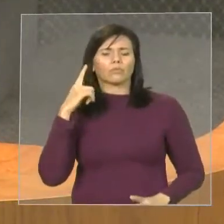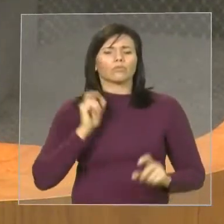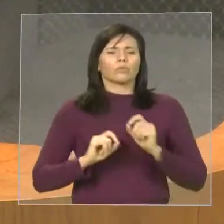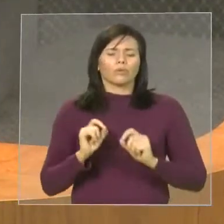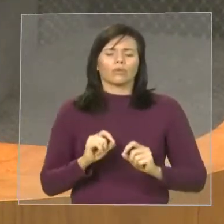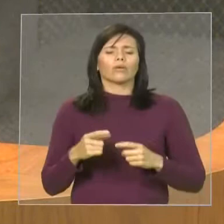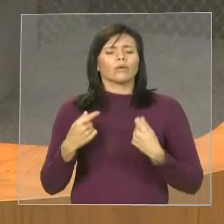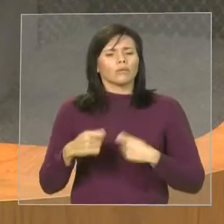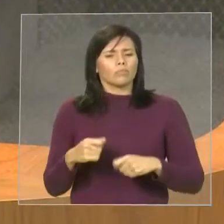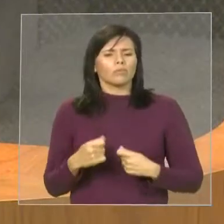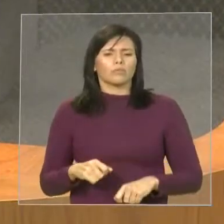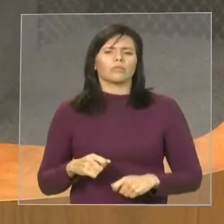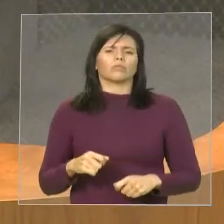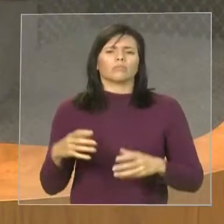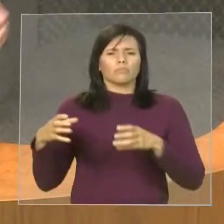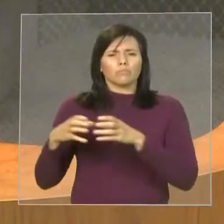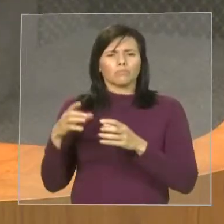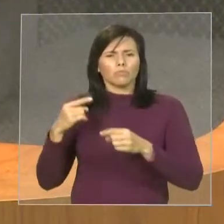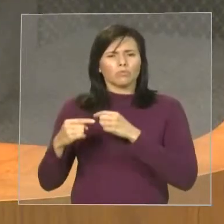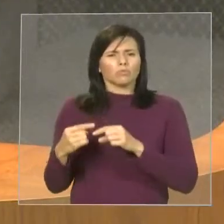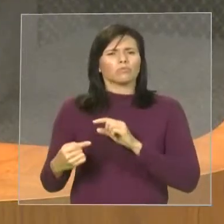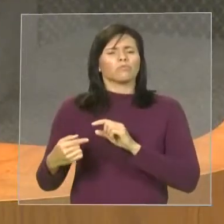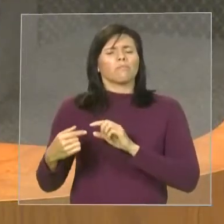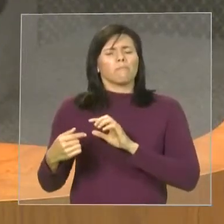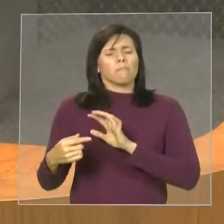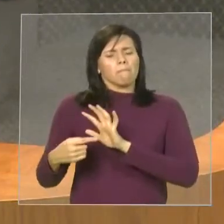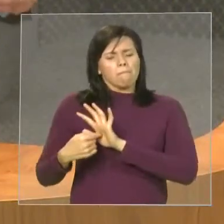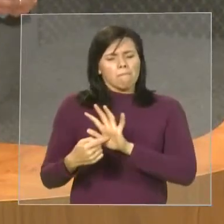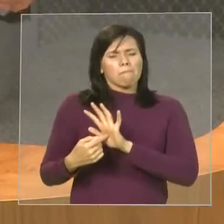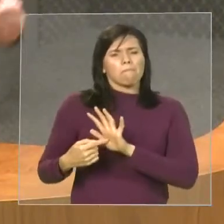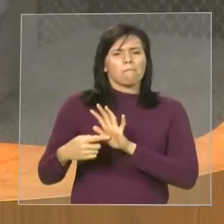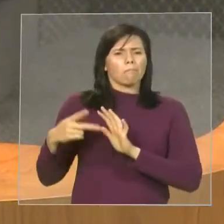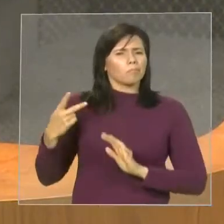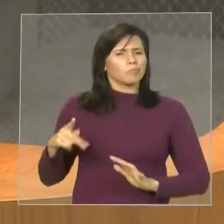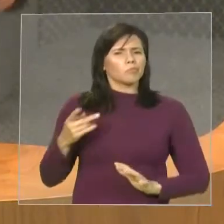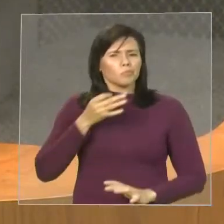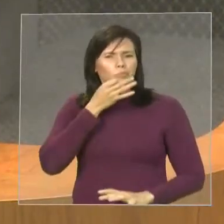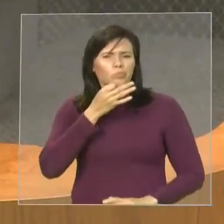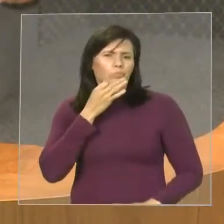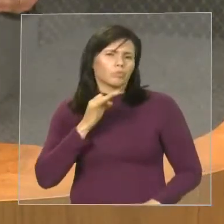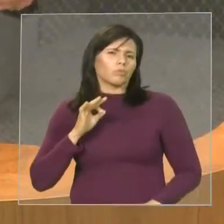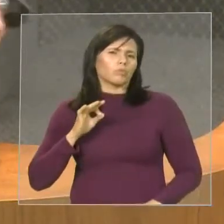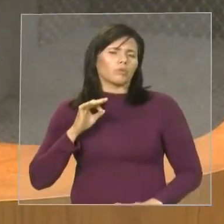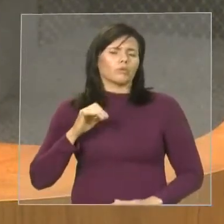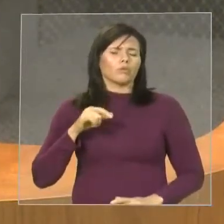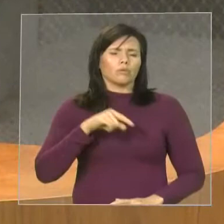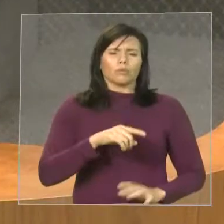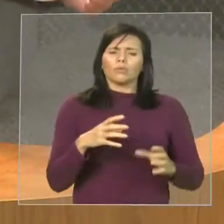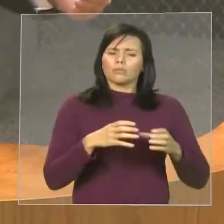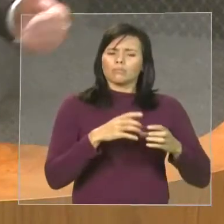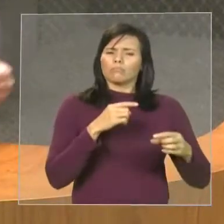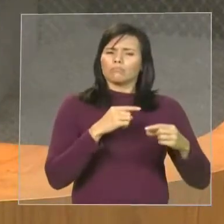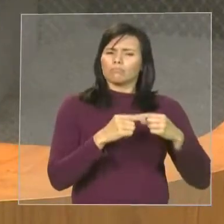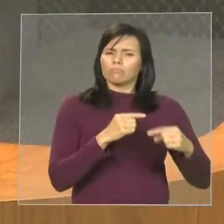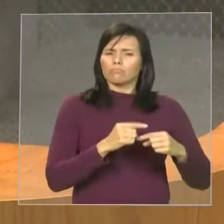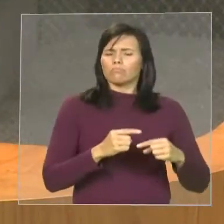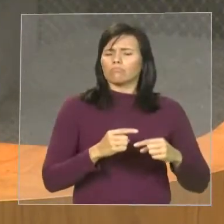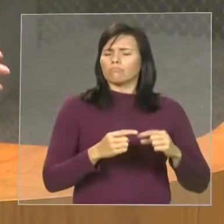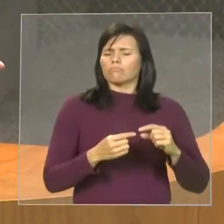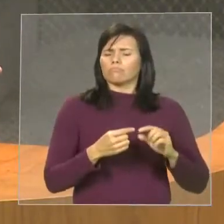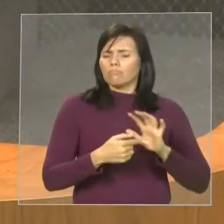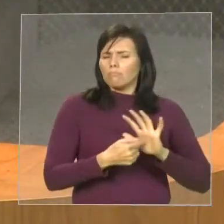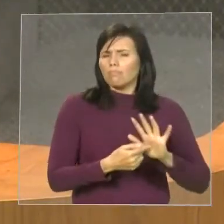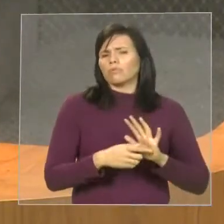a sua ideologia, as bandeiras que eles defendem. Então, essa questão de não permitir mais as coligações depois da eleição de 2018,